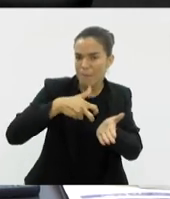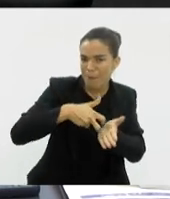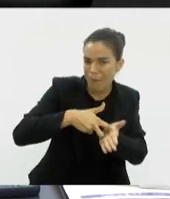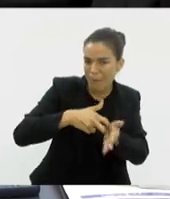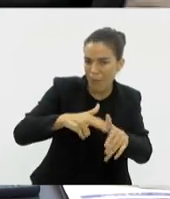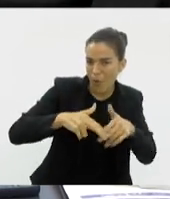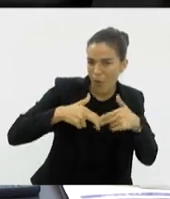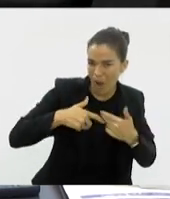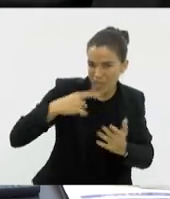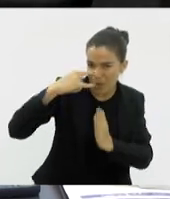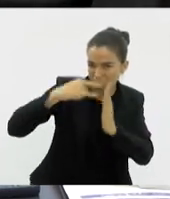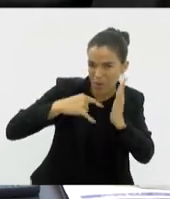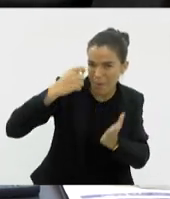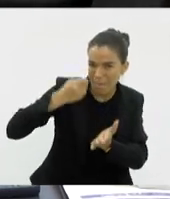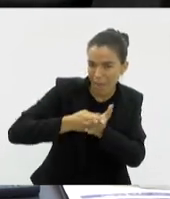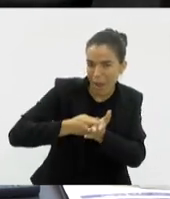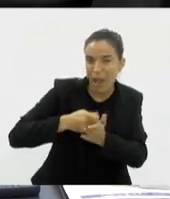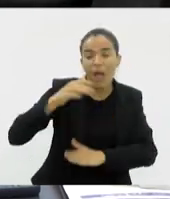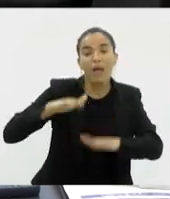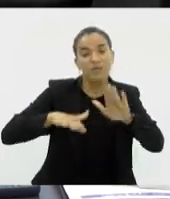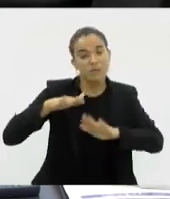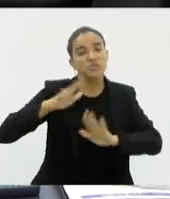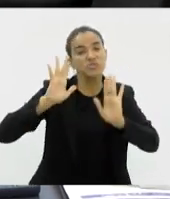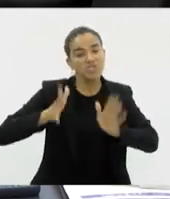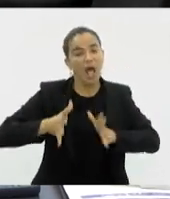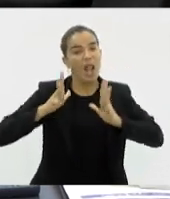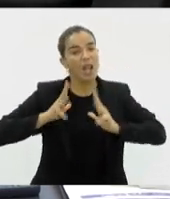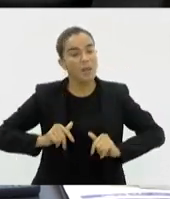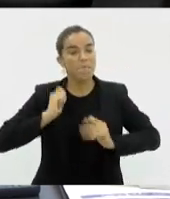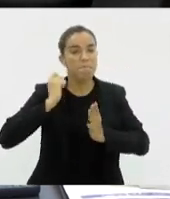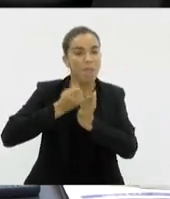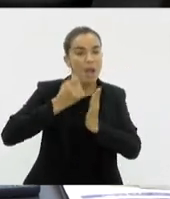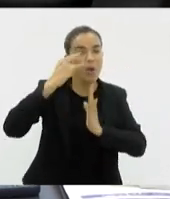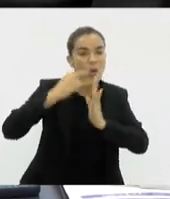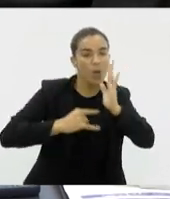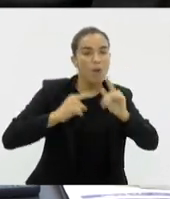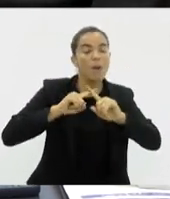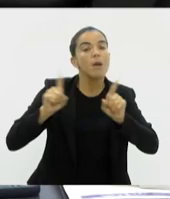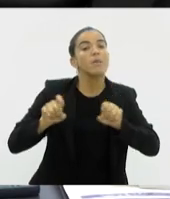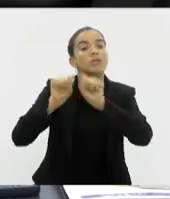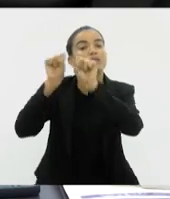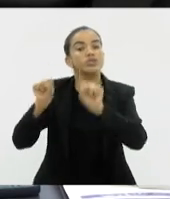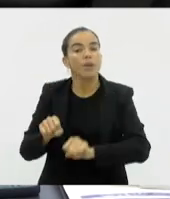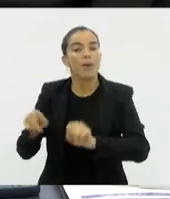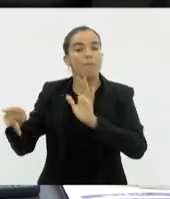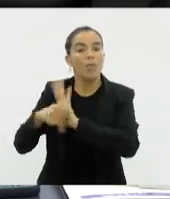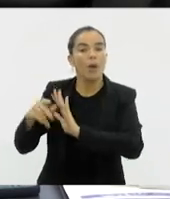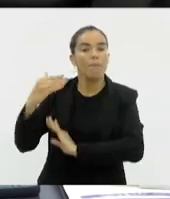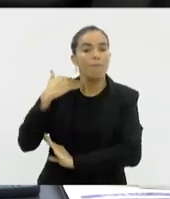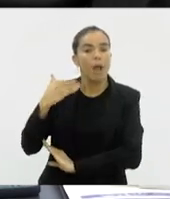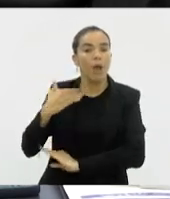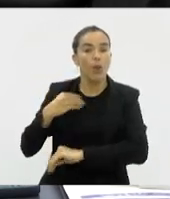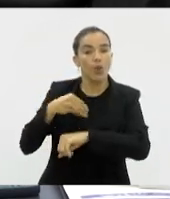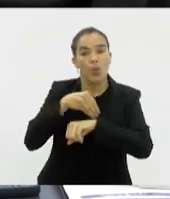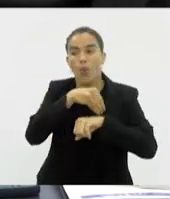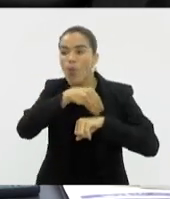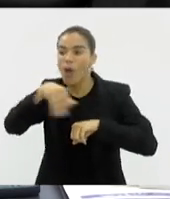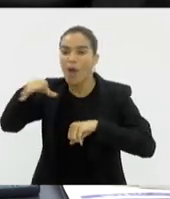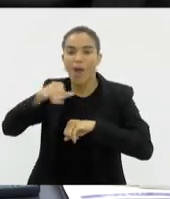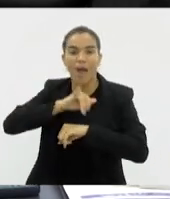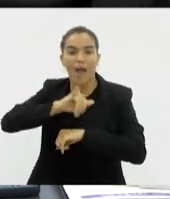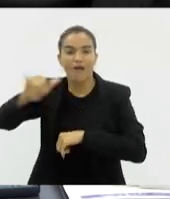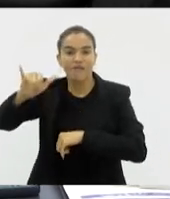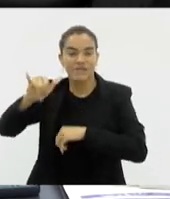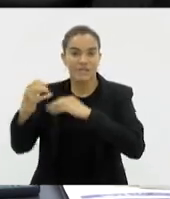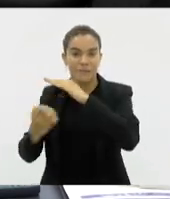conta que está paga. Muitas vezes você pagou a luz, mas o sistema bancário não comunica em tempo hábil ou a light. Aí chega o cara para